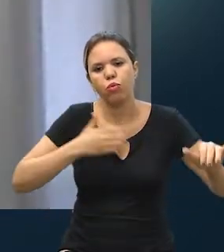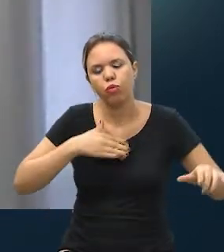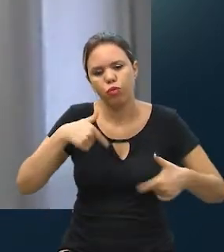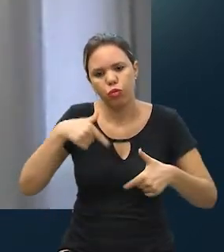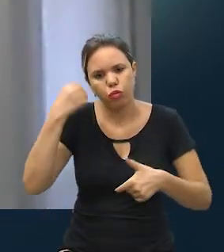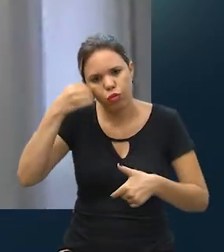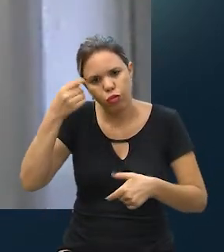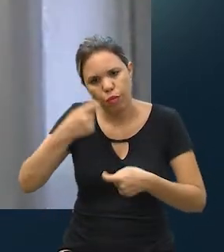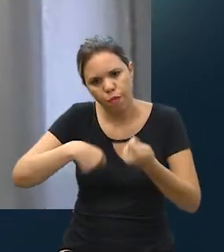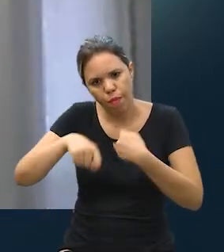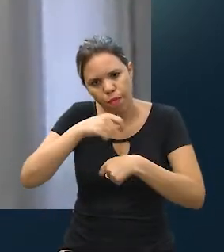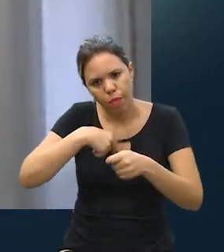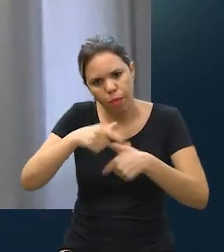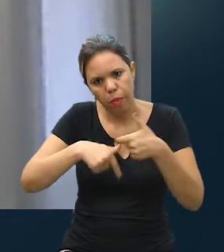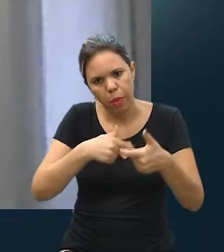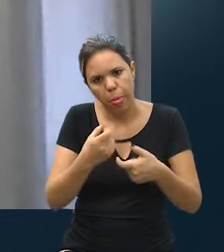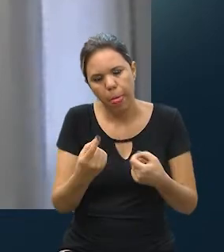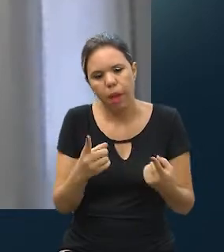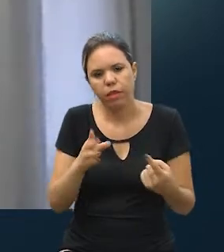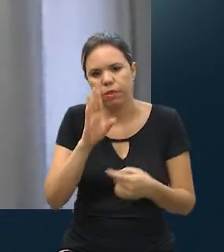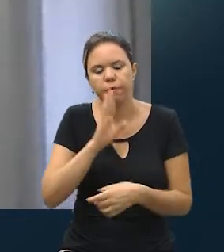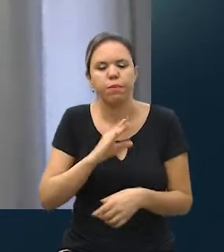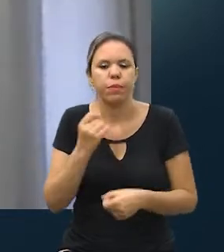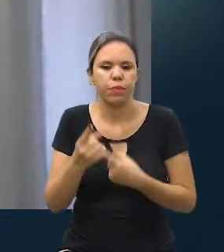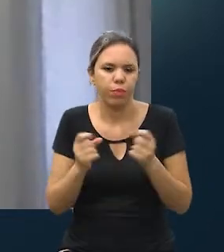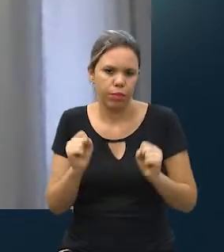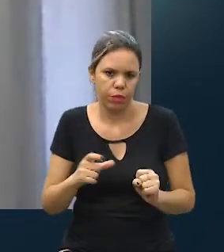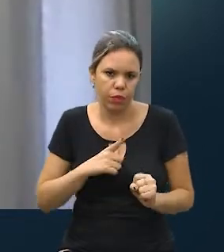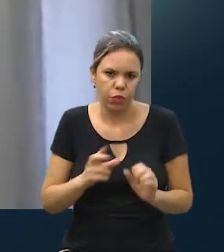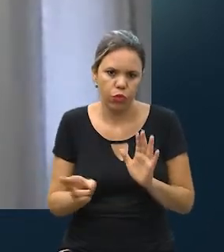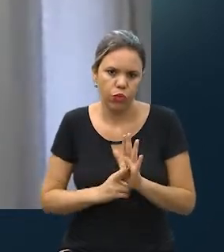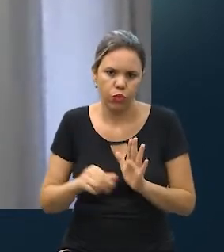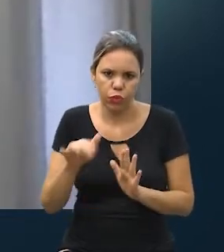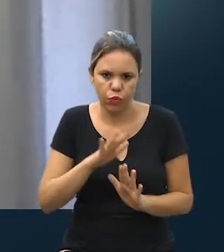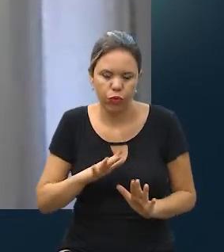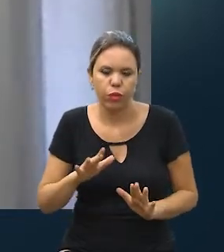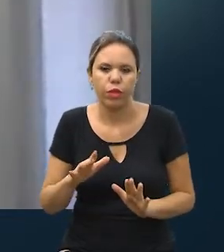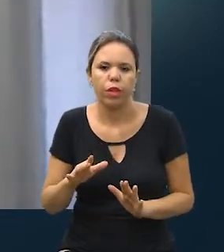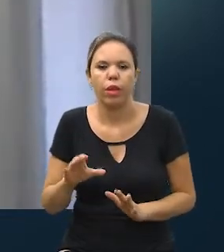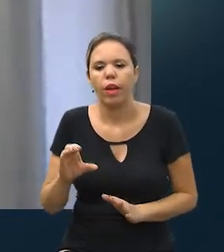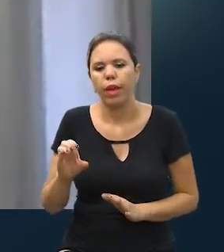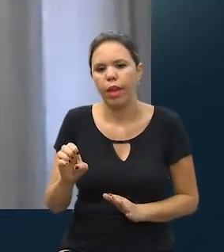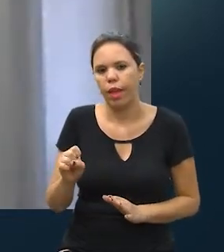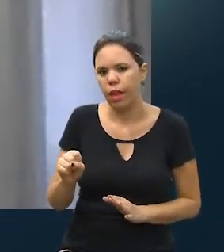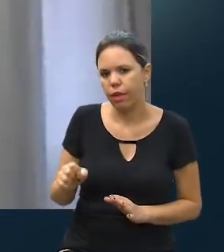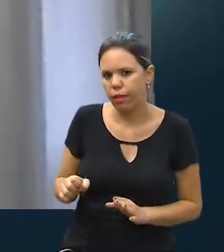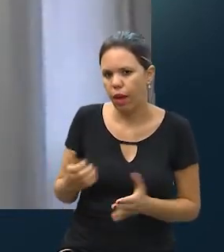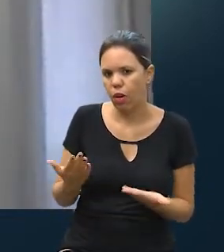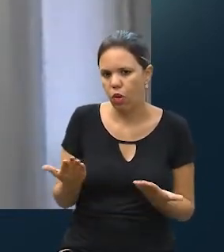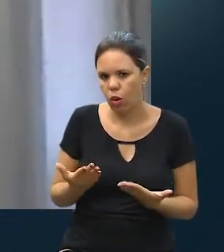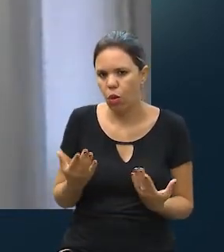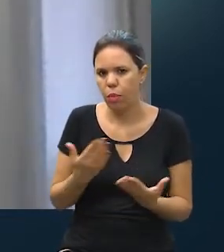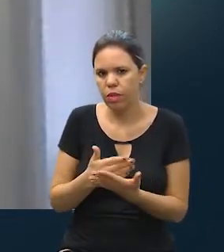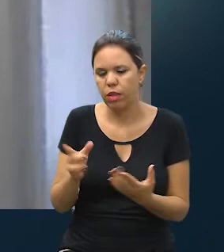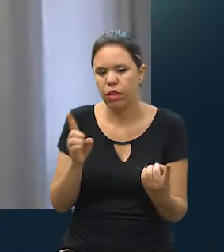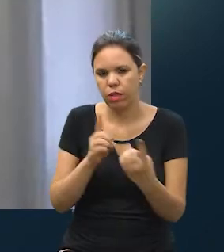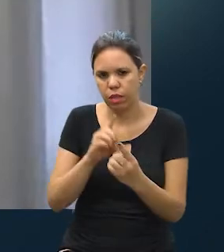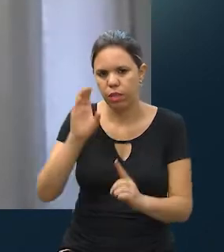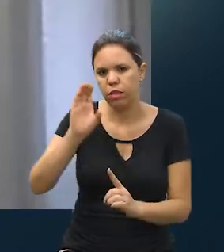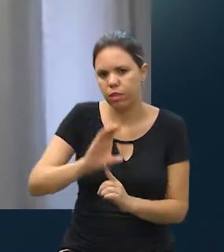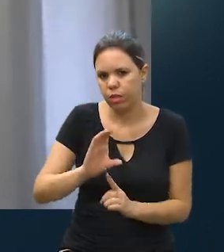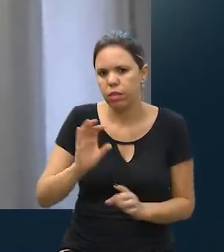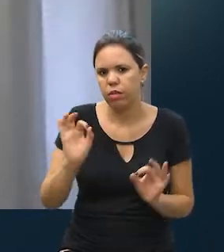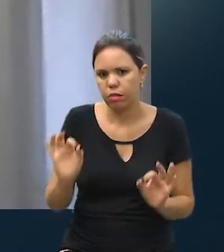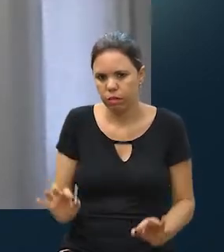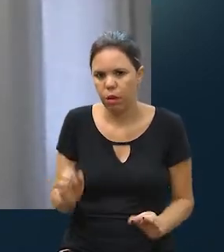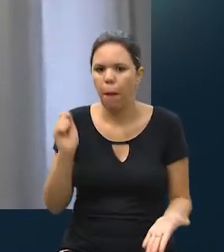algumas pessoas eu comecei a trabalhar até de graça, para poder ter referência, ter cases. E agora estou começando a atender os meus clientes